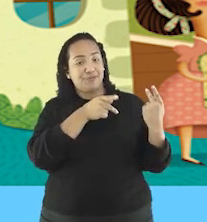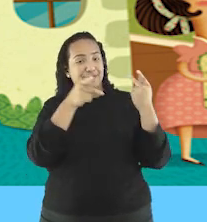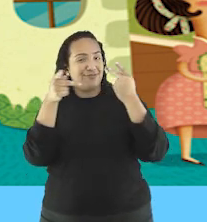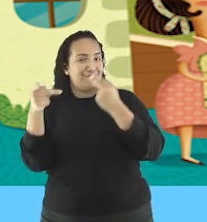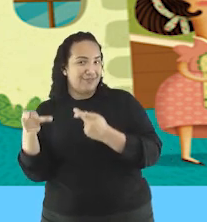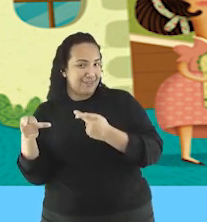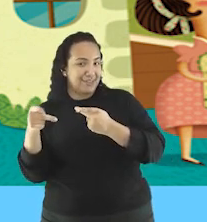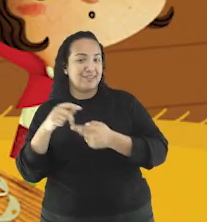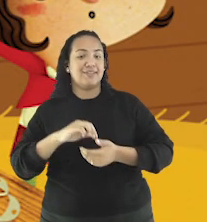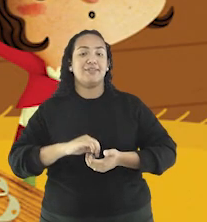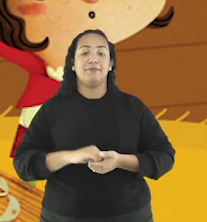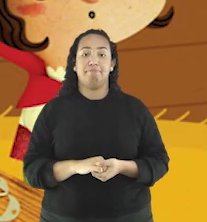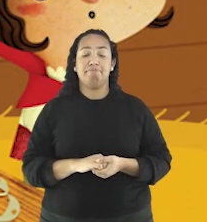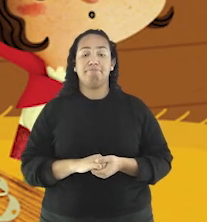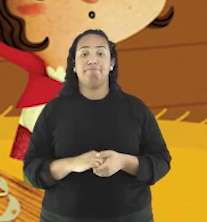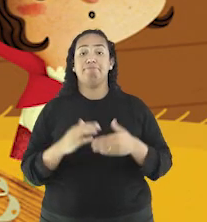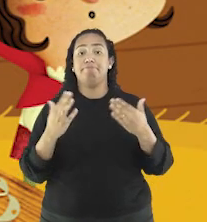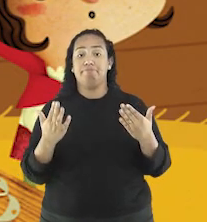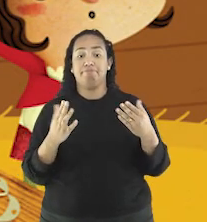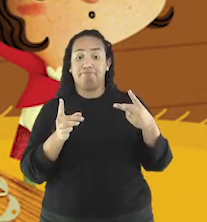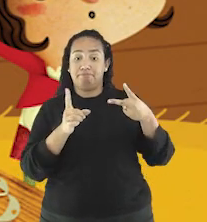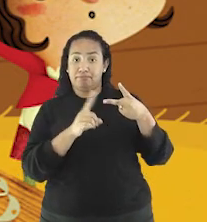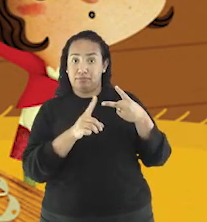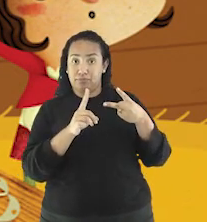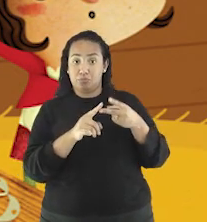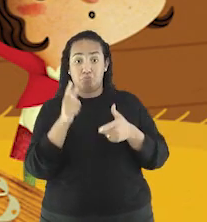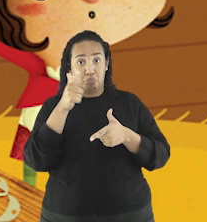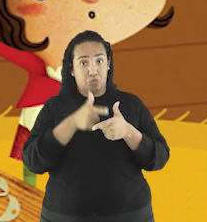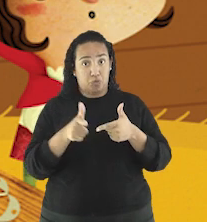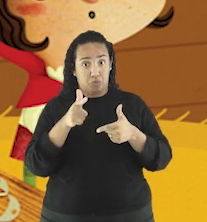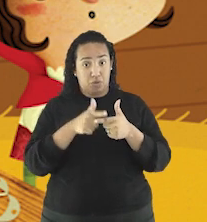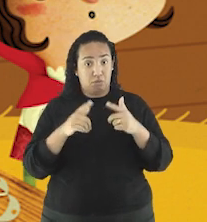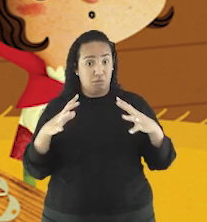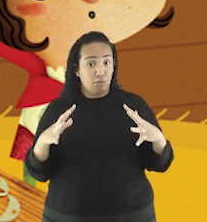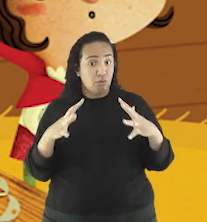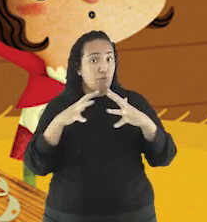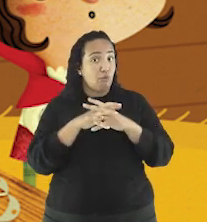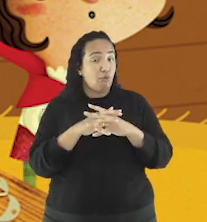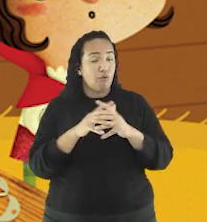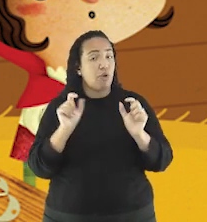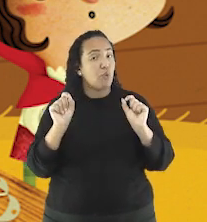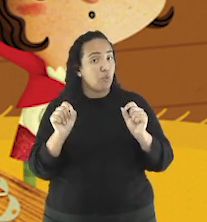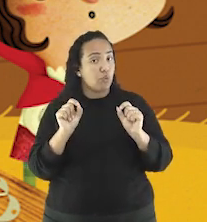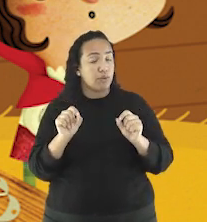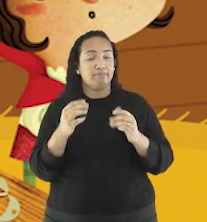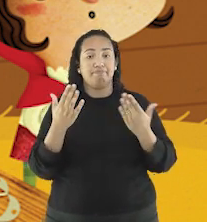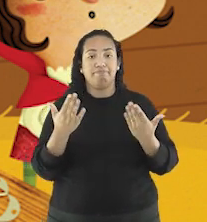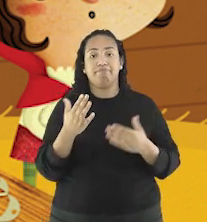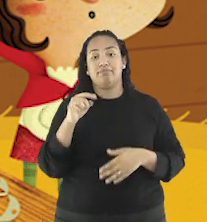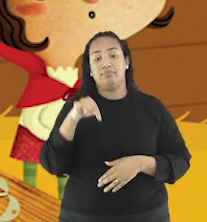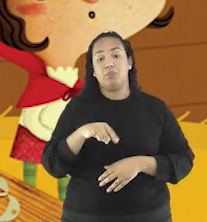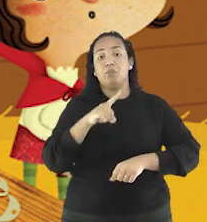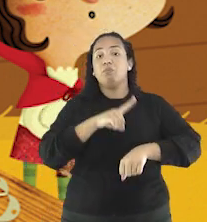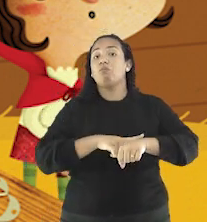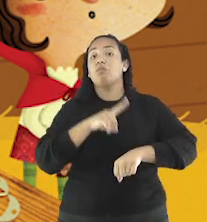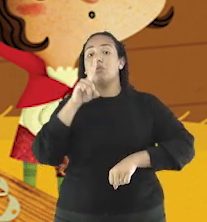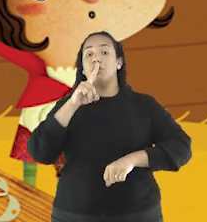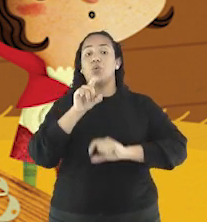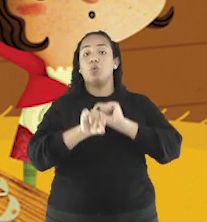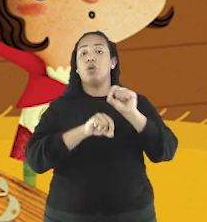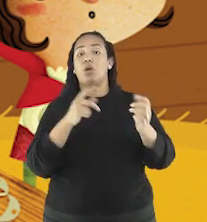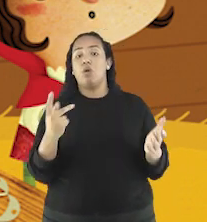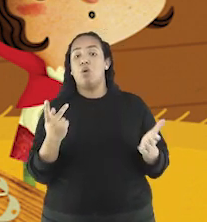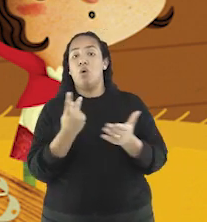sua avó. A complicação ou conflito trata-se do momento em que ocorre